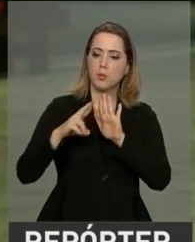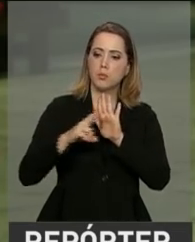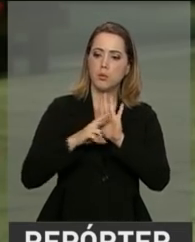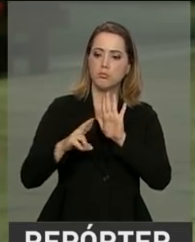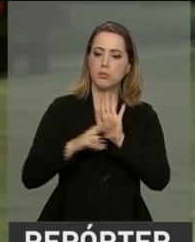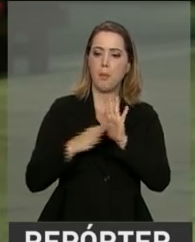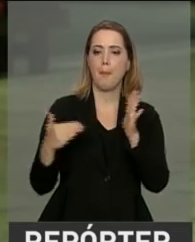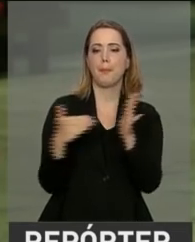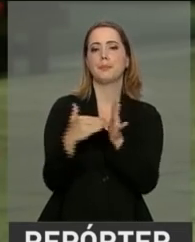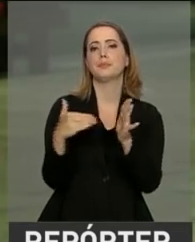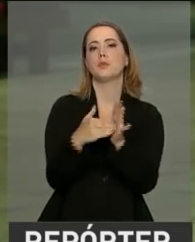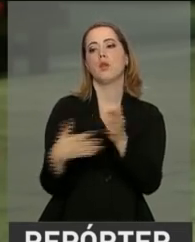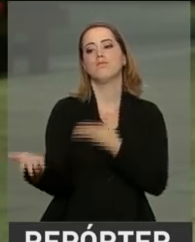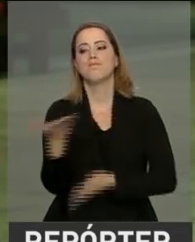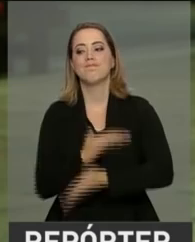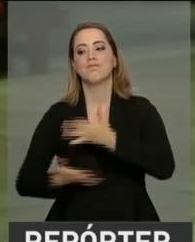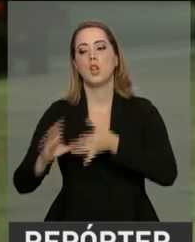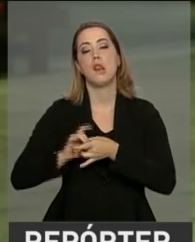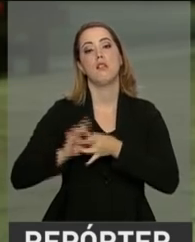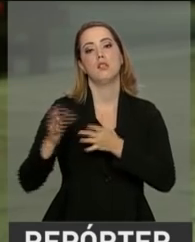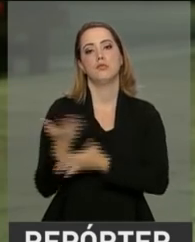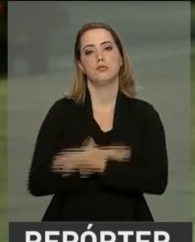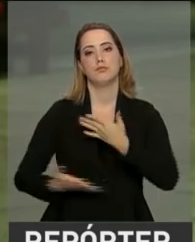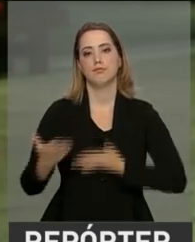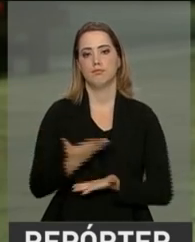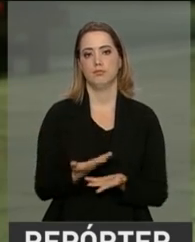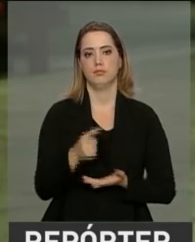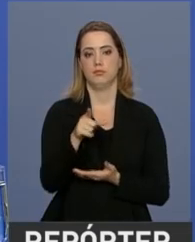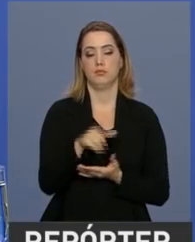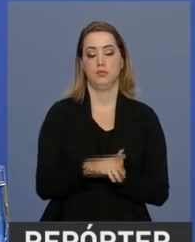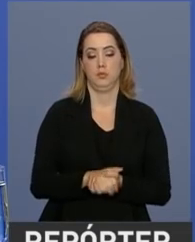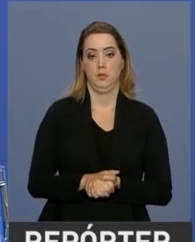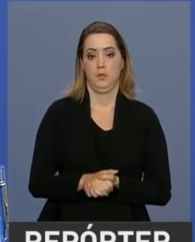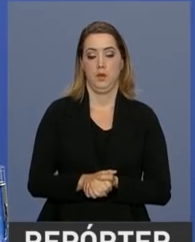circulação de bens e mercadorias no Mercosul.